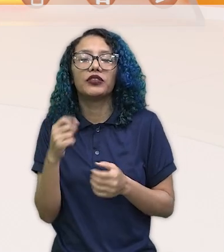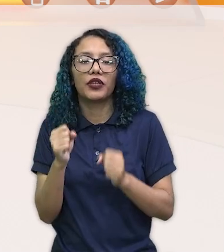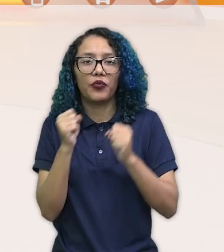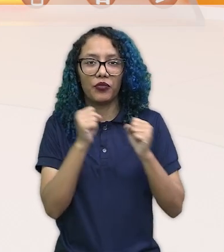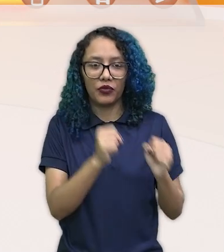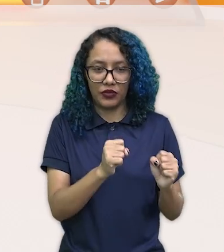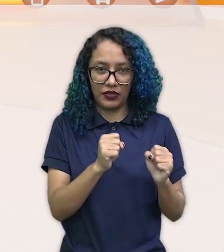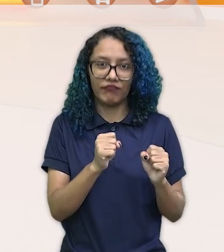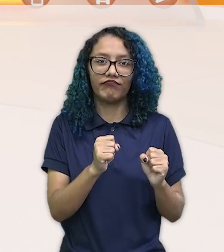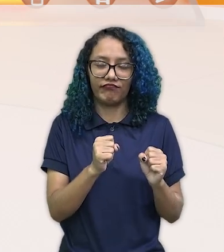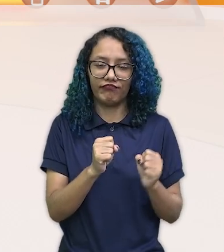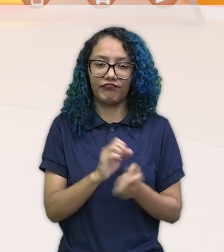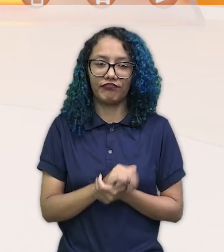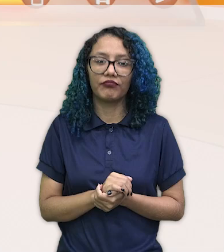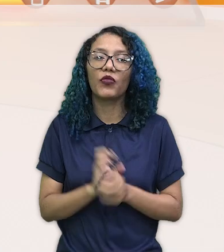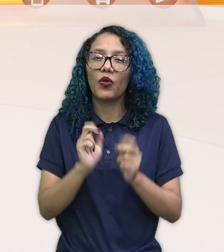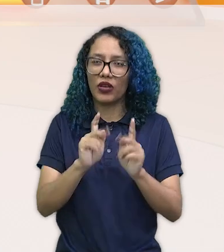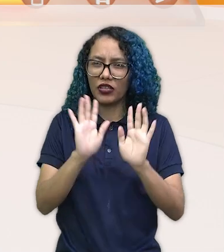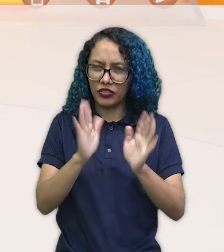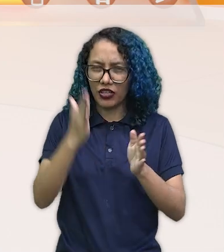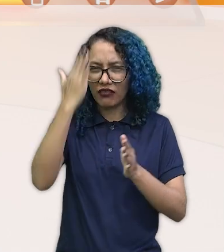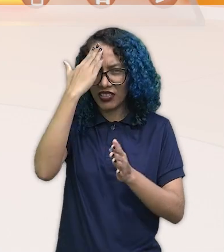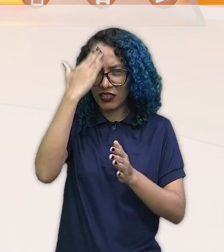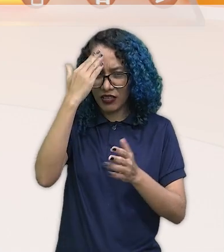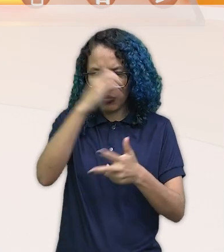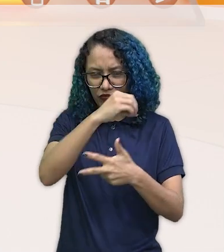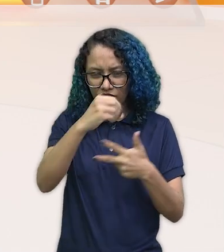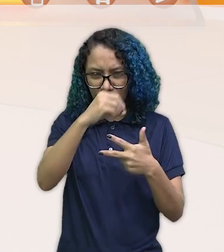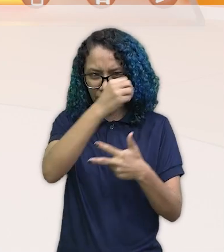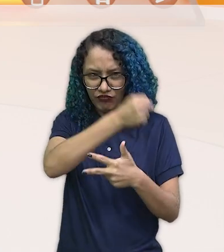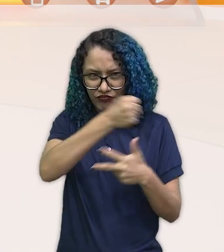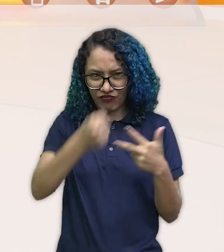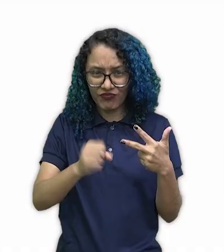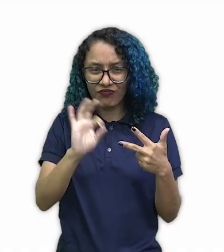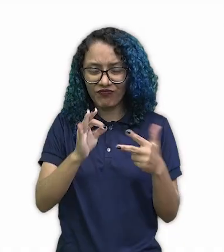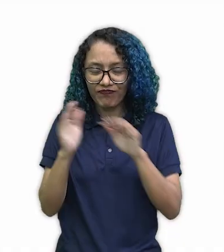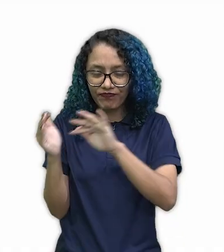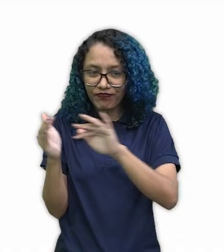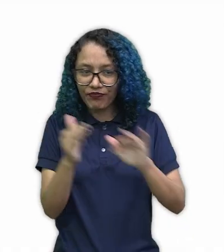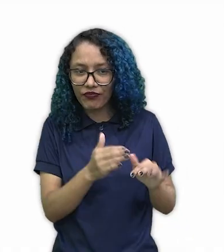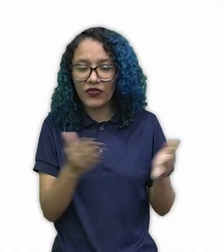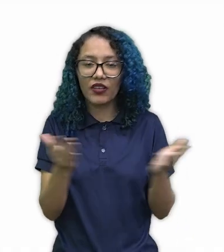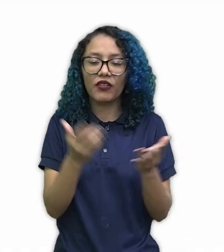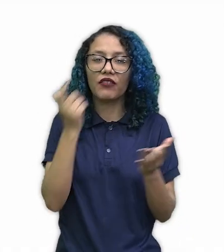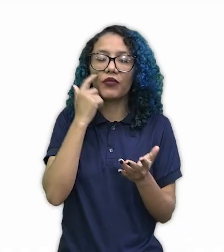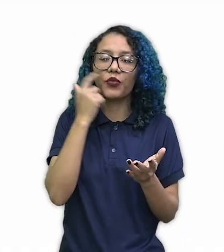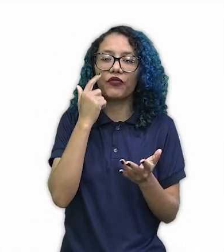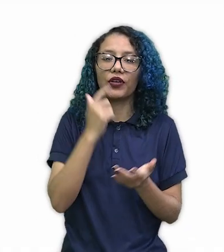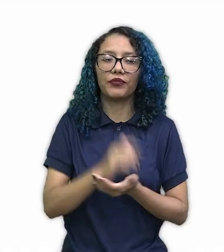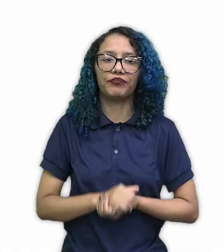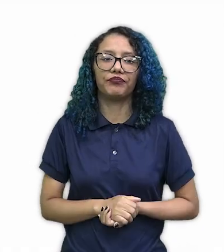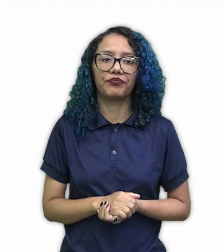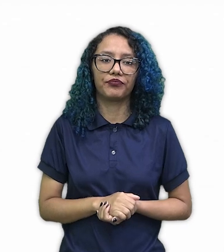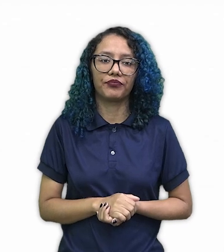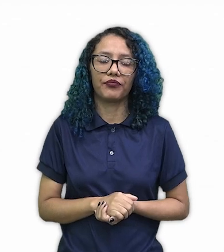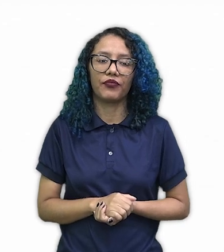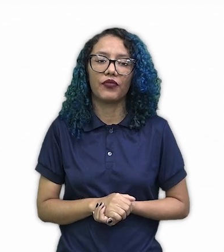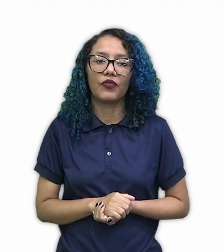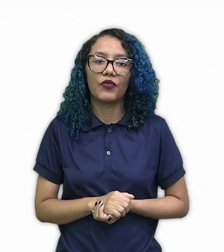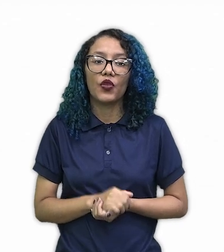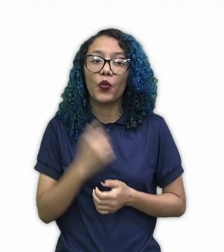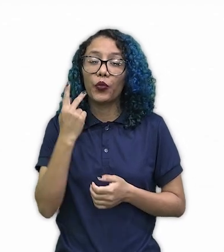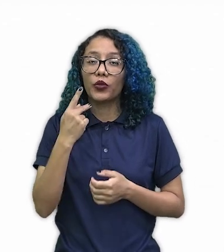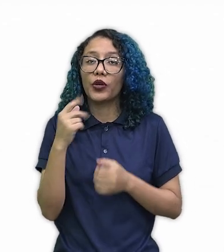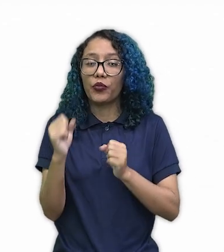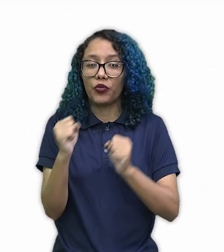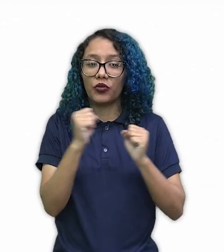poder. Vamos tirar esses poderes daqui agora, que vocês já aprenderam, e vamos falar então. Vamos lá para a nossa ideia, né? De